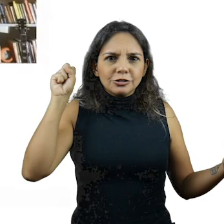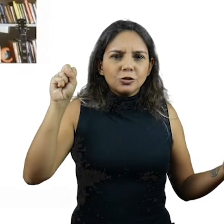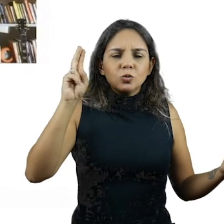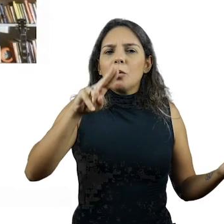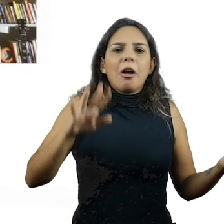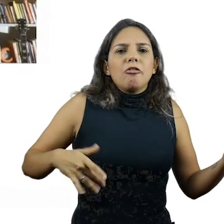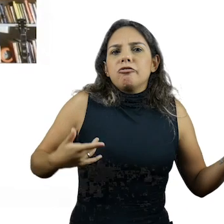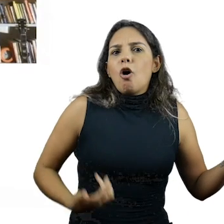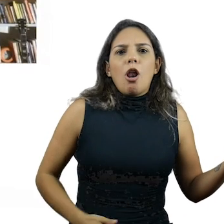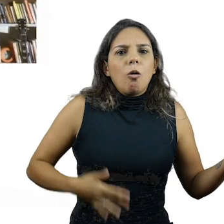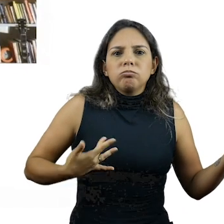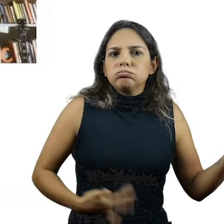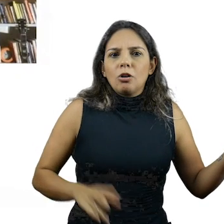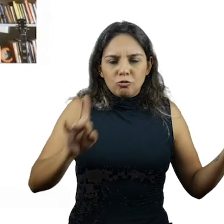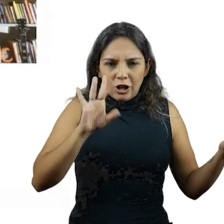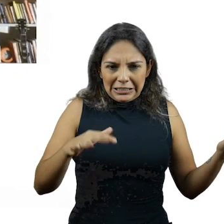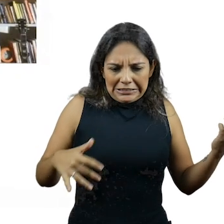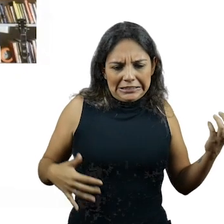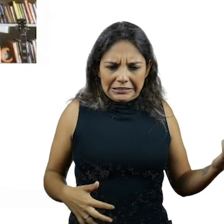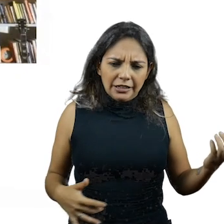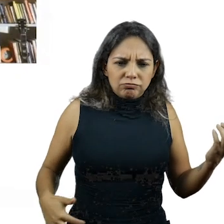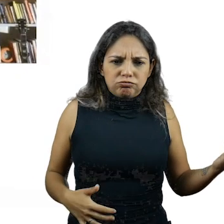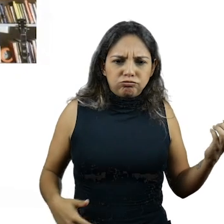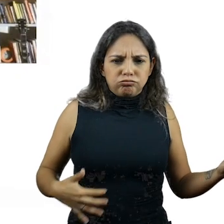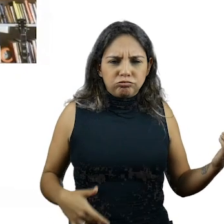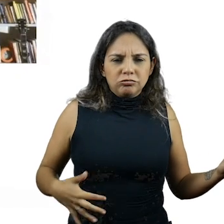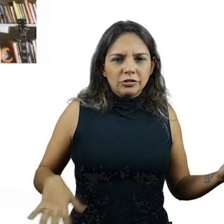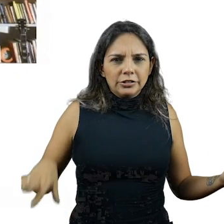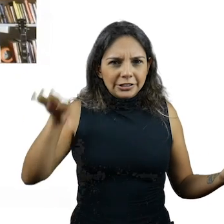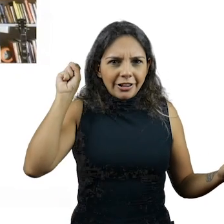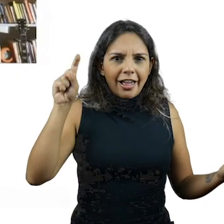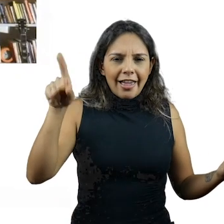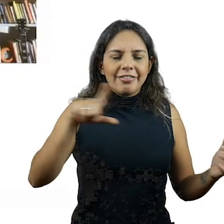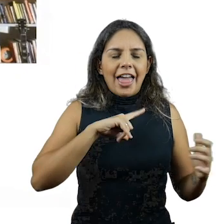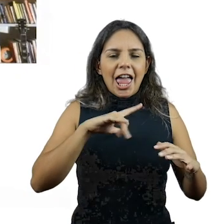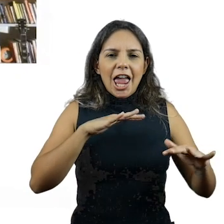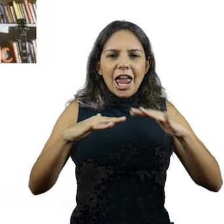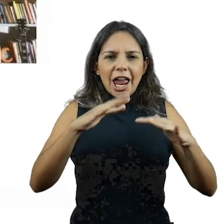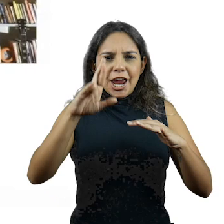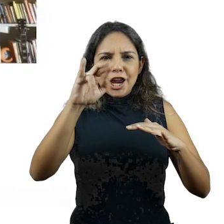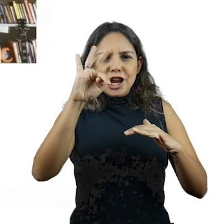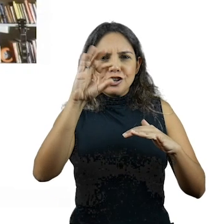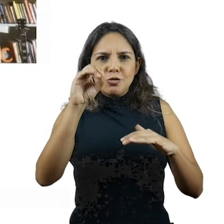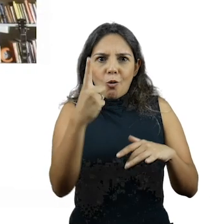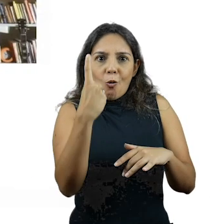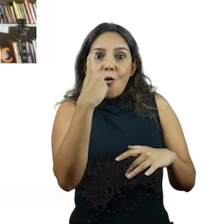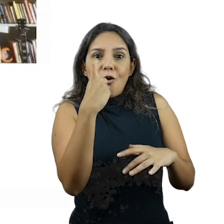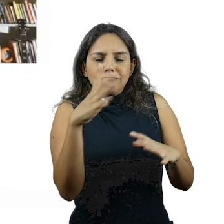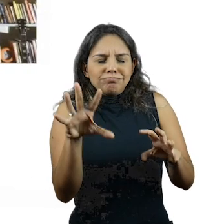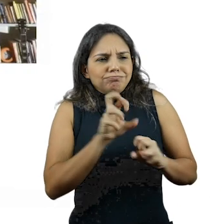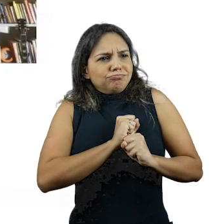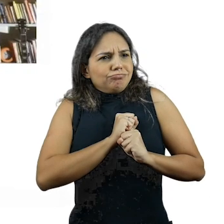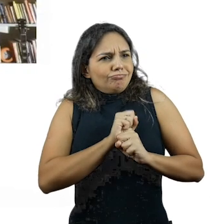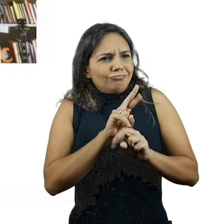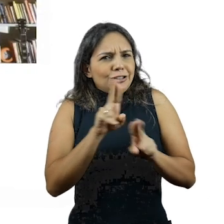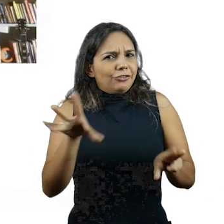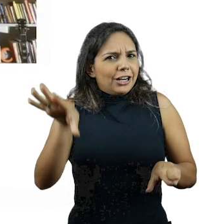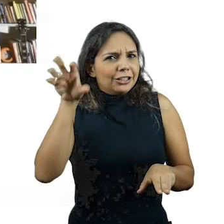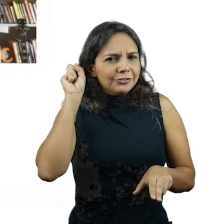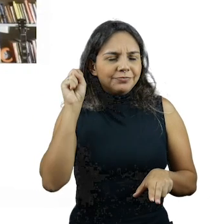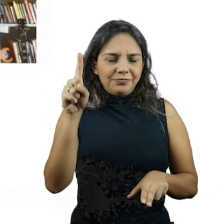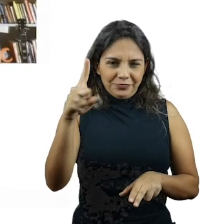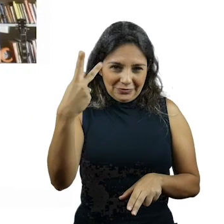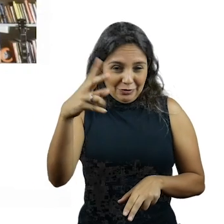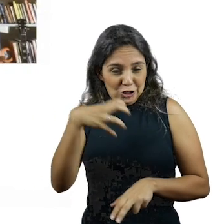guitarra há muitos anos. E a guitarra dele é uma guitarra rítmica, única, assim. Então eu acho que realmente ele criou um estilo ali,